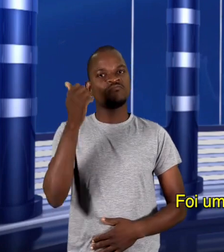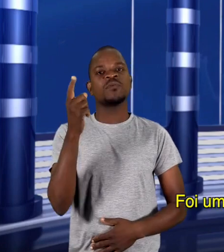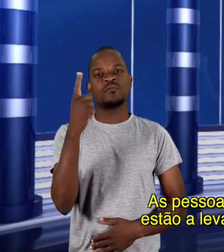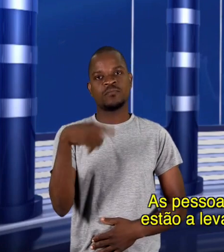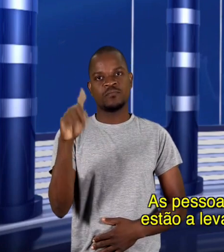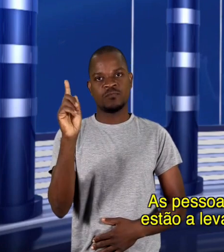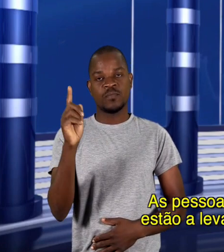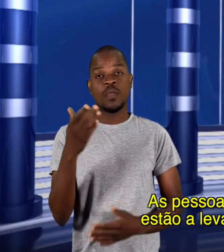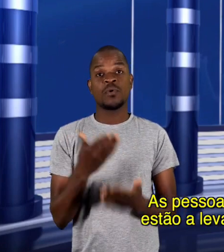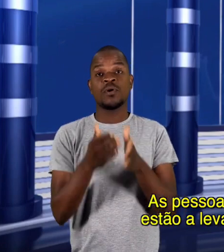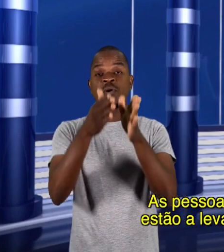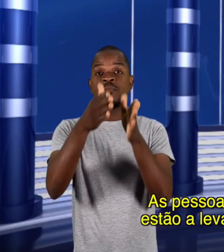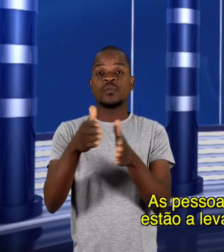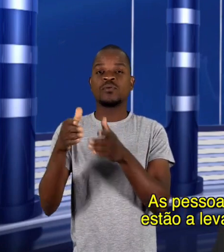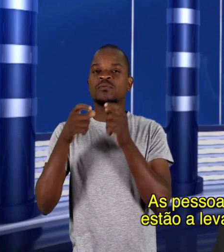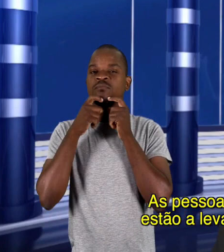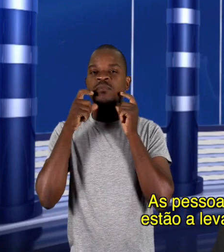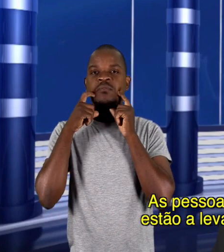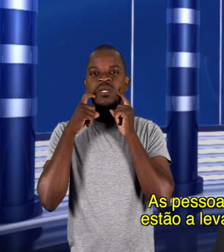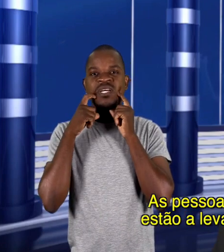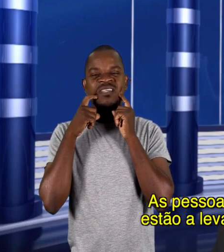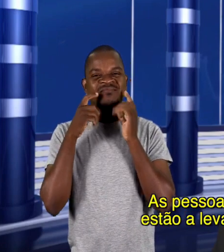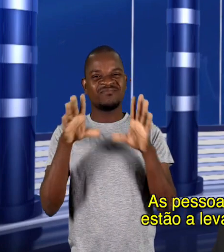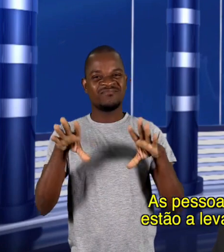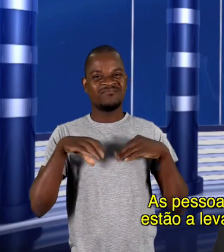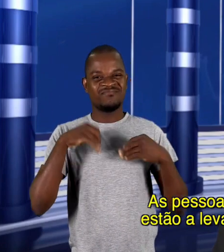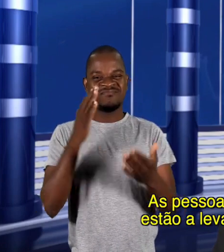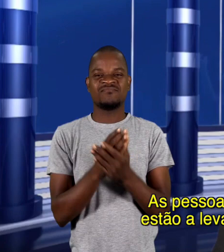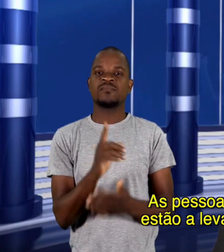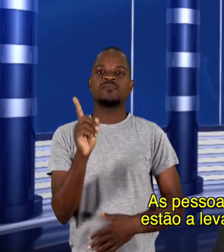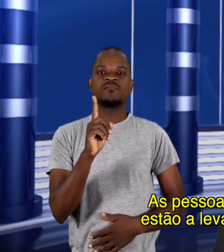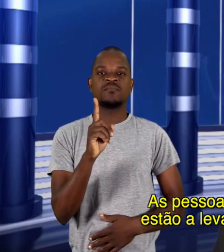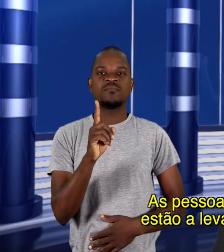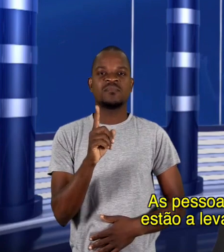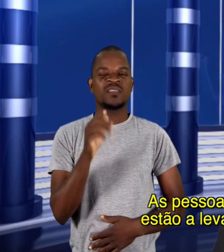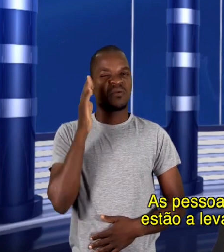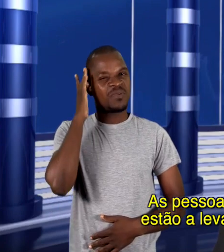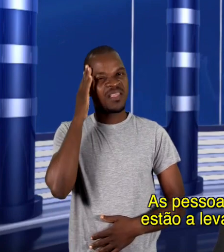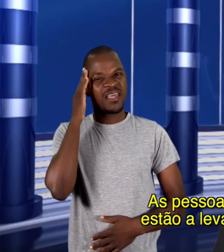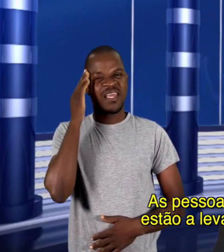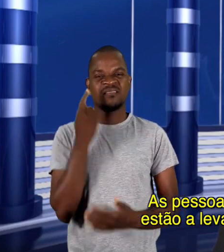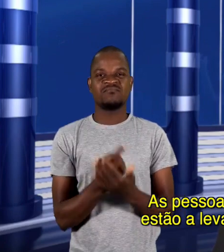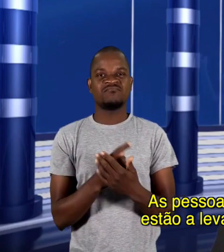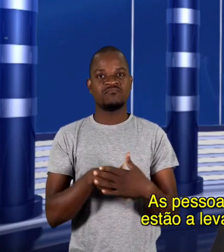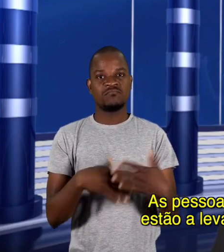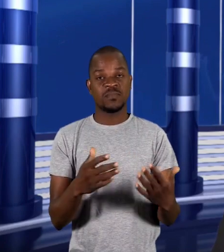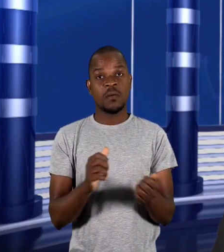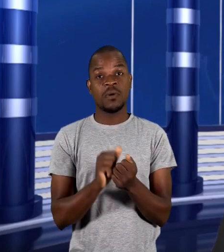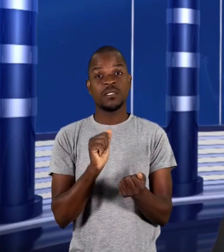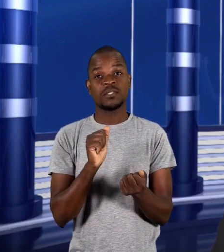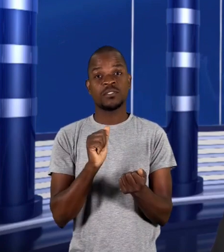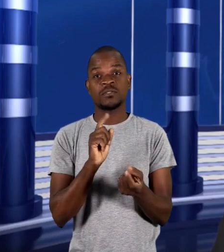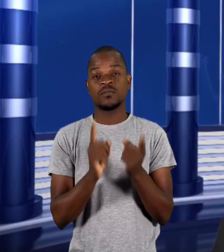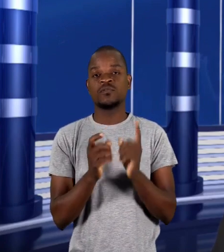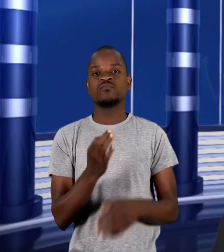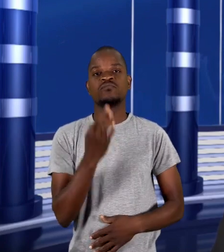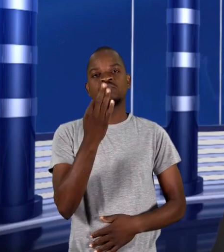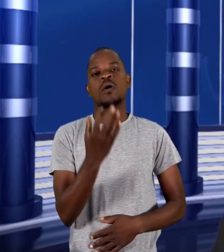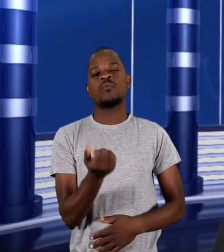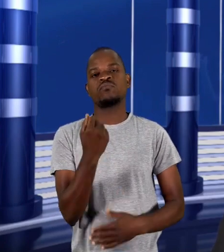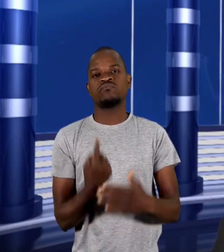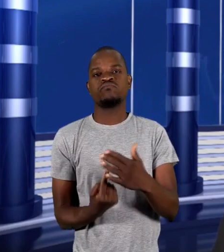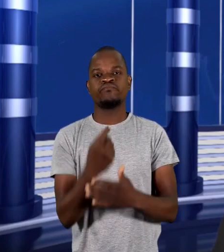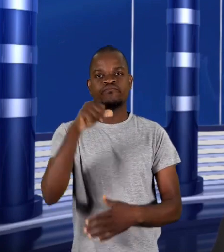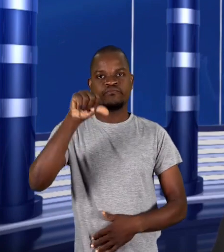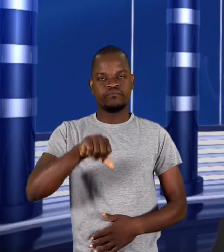inteligente. As pessoas ainda estão relaxadas no nosso país, ainda não estão a levar isto a sério e pode ser muito fatal daqui para os próximos dias.